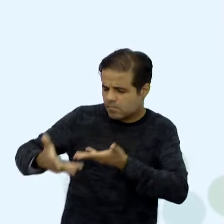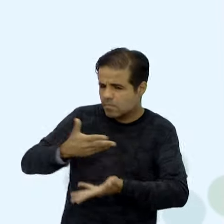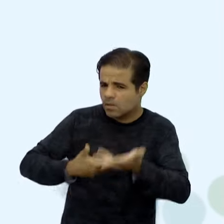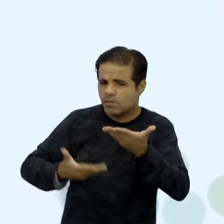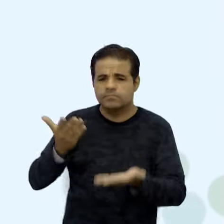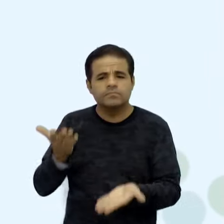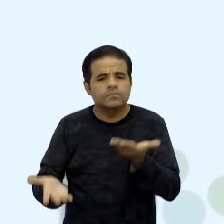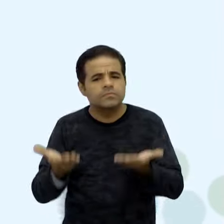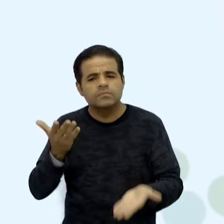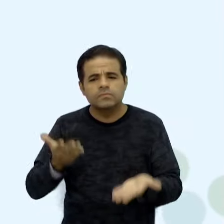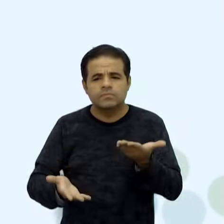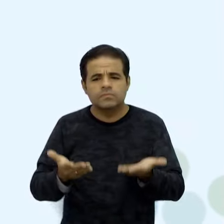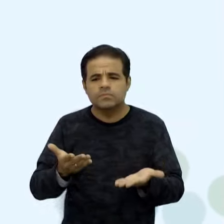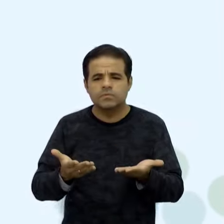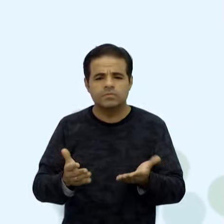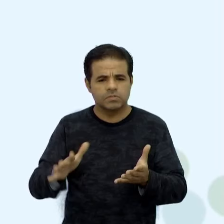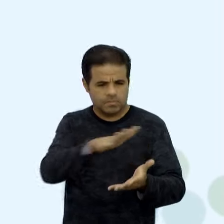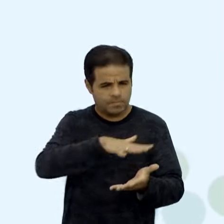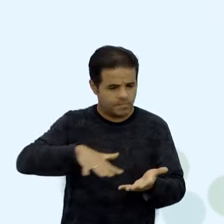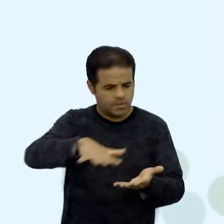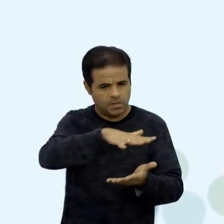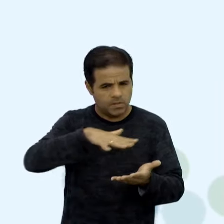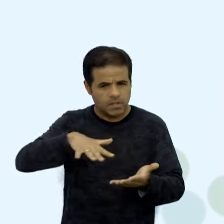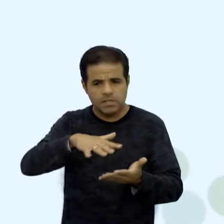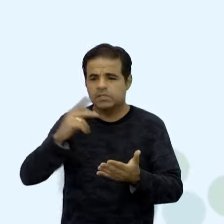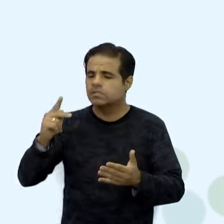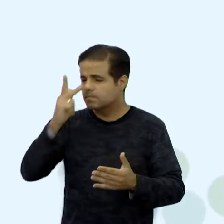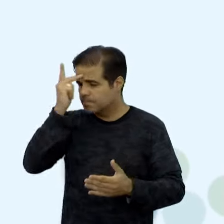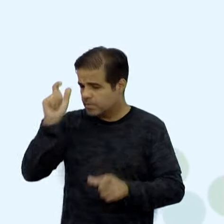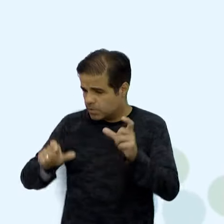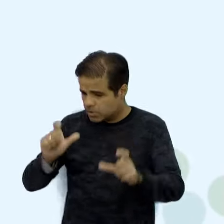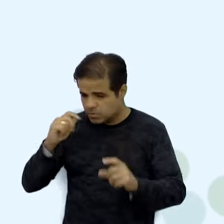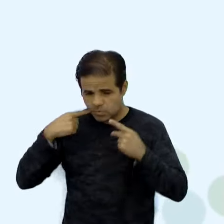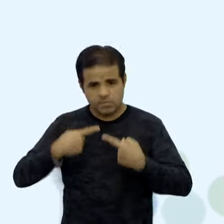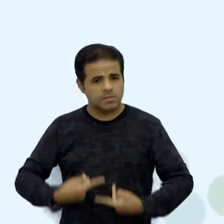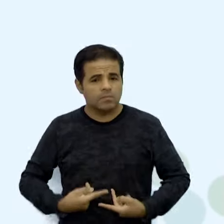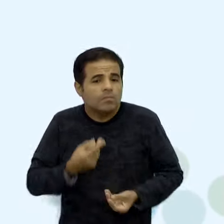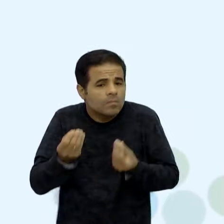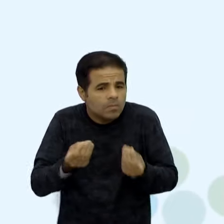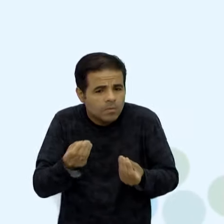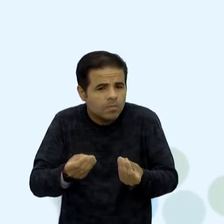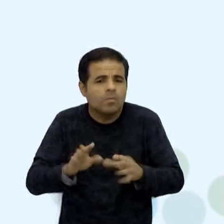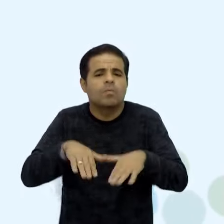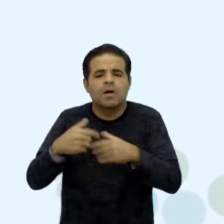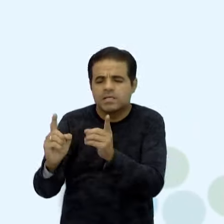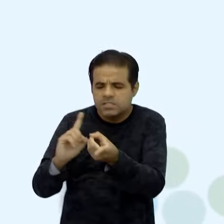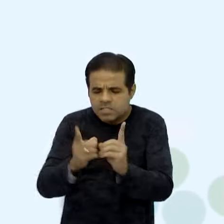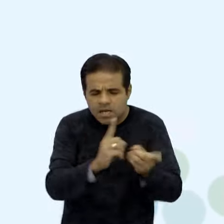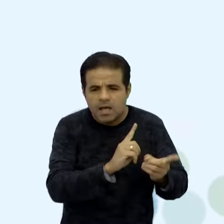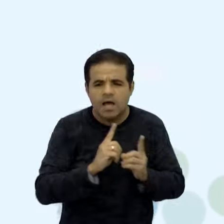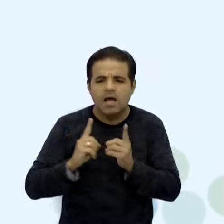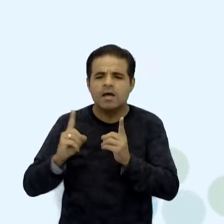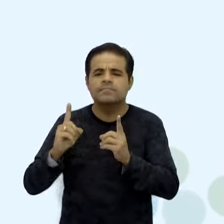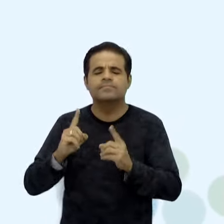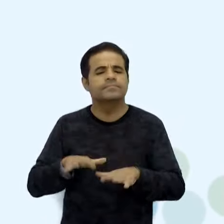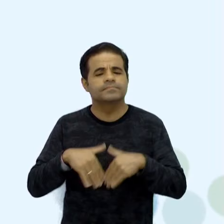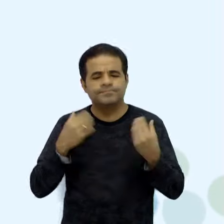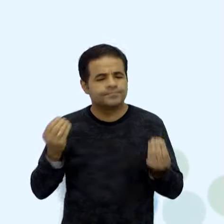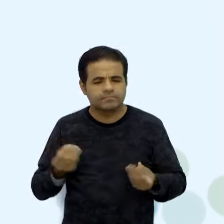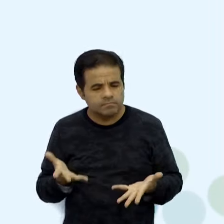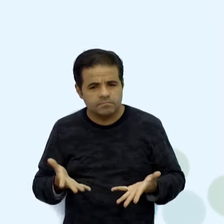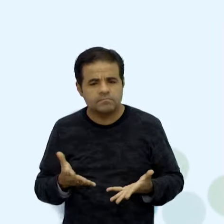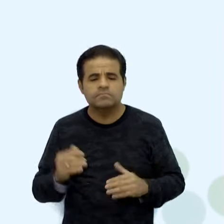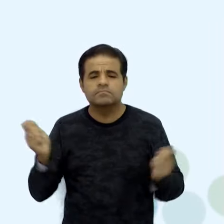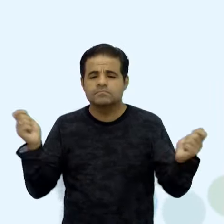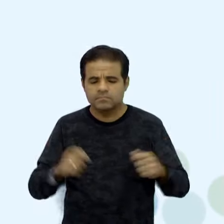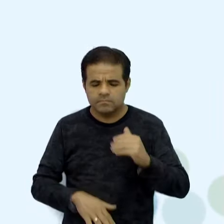de equilíbrio entre o meio ambiente e os seres humanos? Quais dinâmicas de funcionamento da nossa